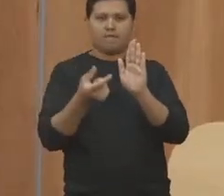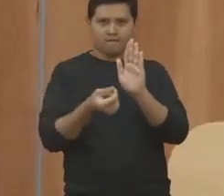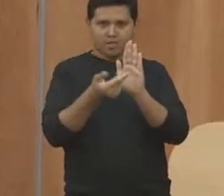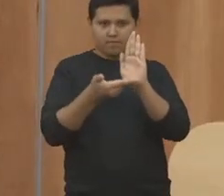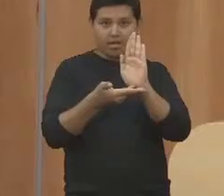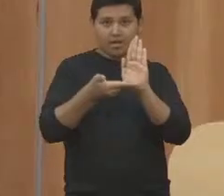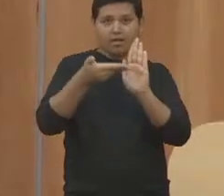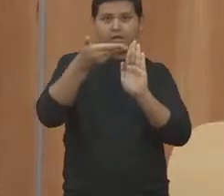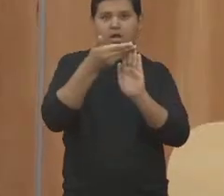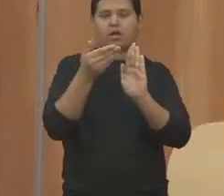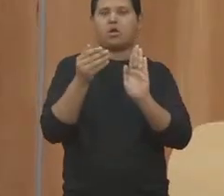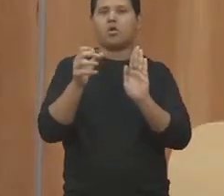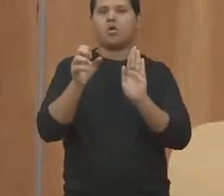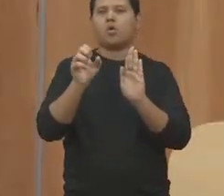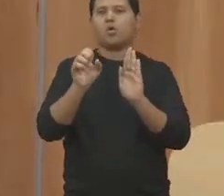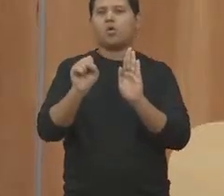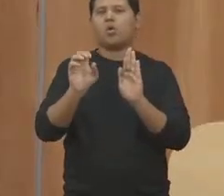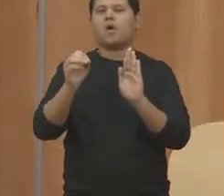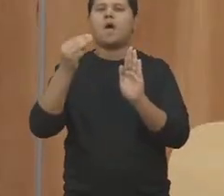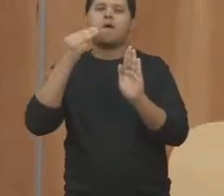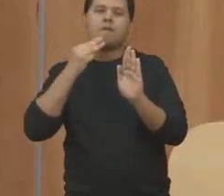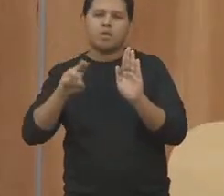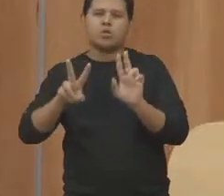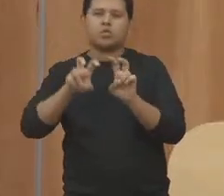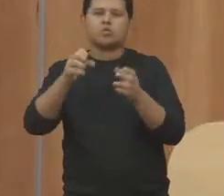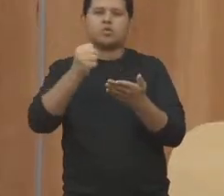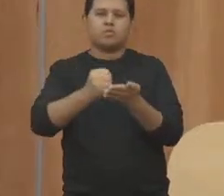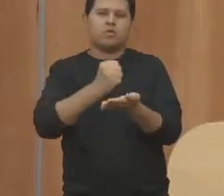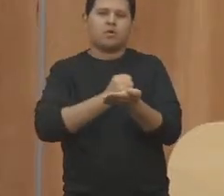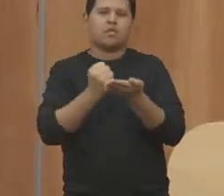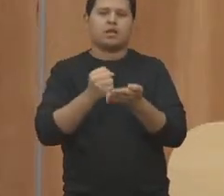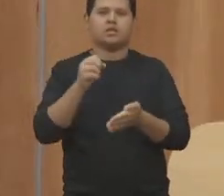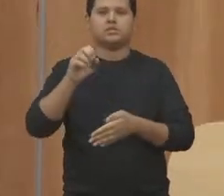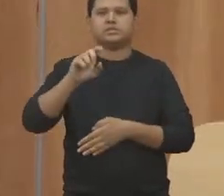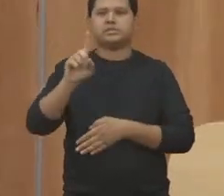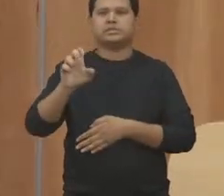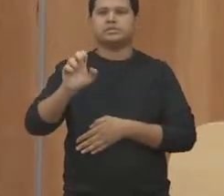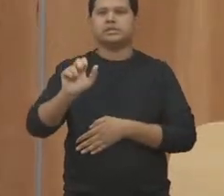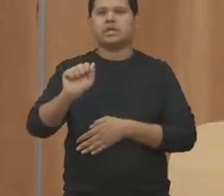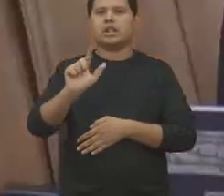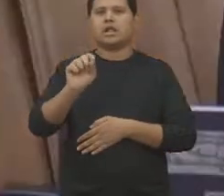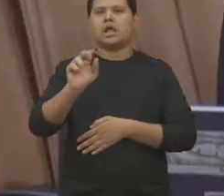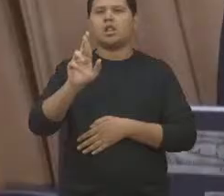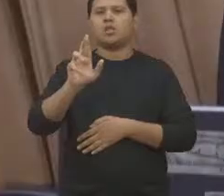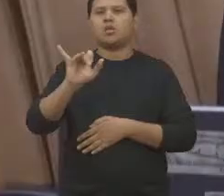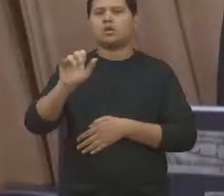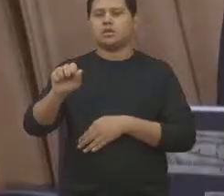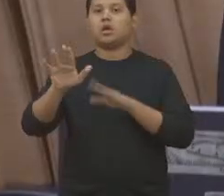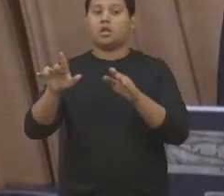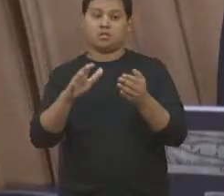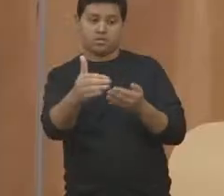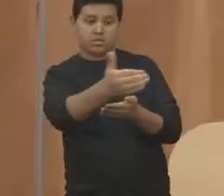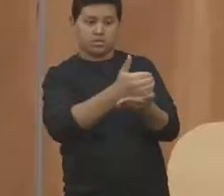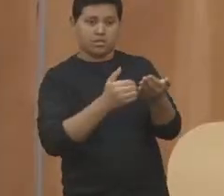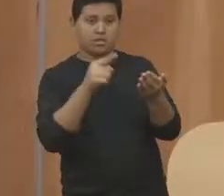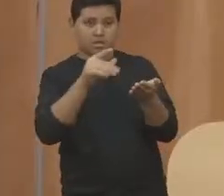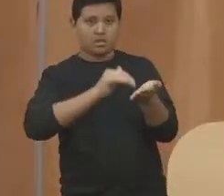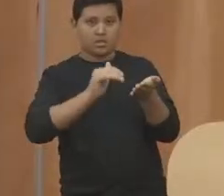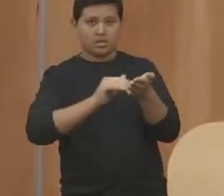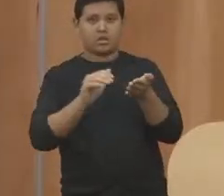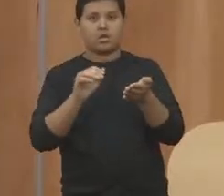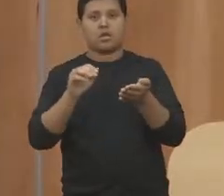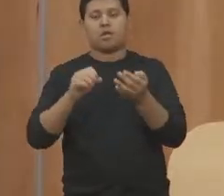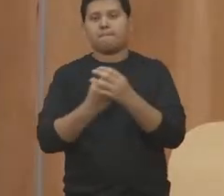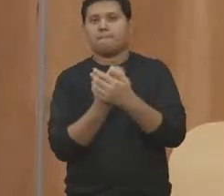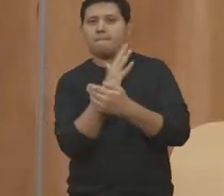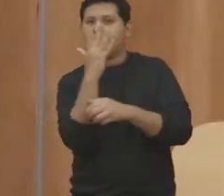mais em torno de uns 80 milhões, que é referente ao contrato de zeladoria. E isso vai ser retirado da Secretaria de Meio Ambiente? Isso vai ser retirado da Secretaria de Meio Ambiente,